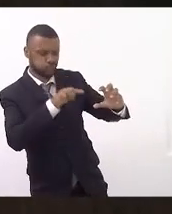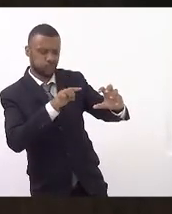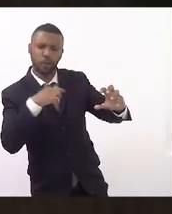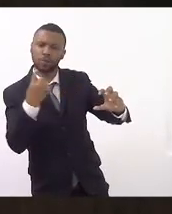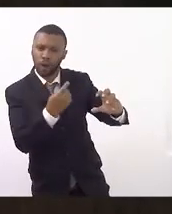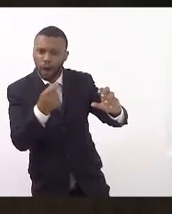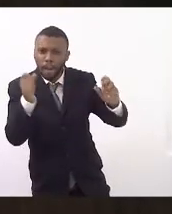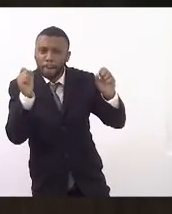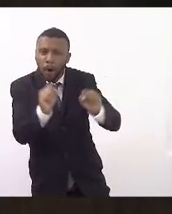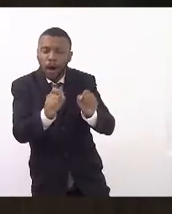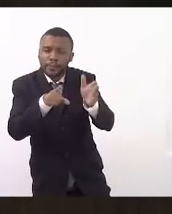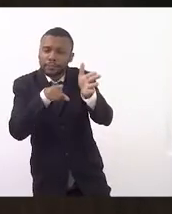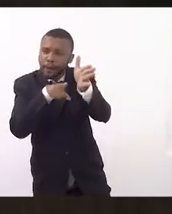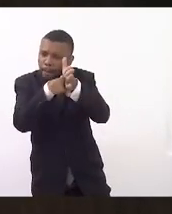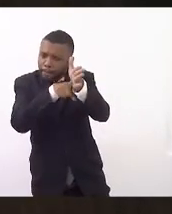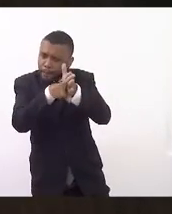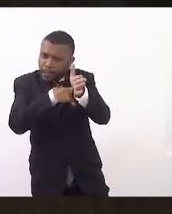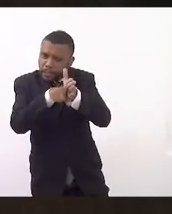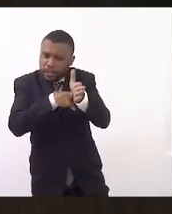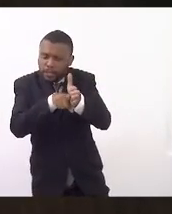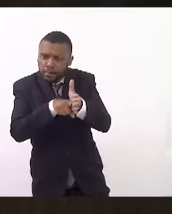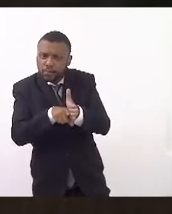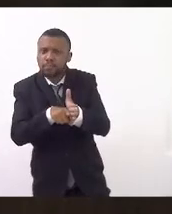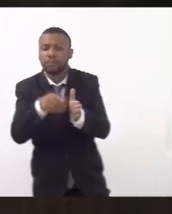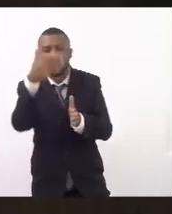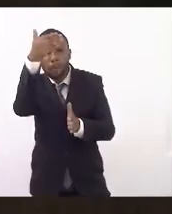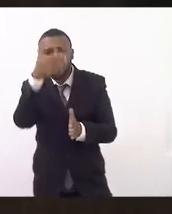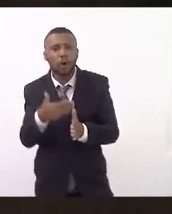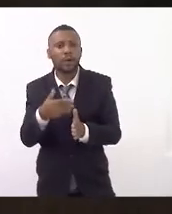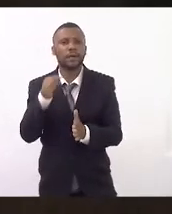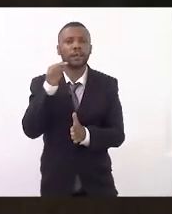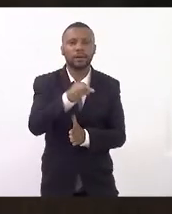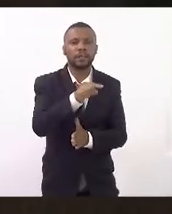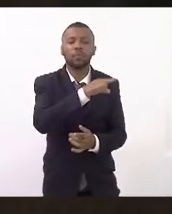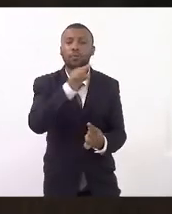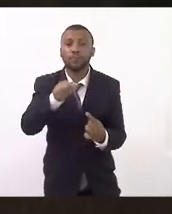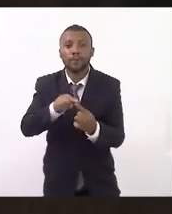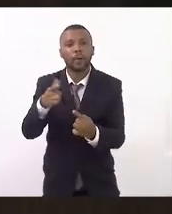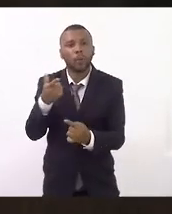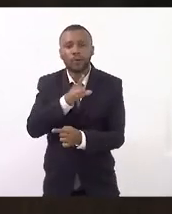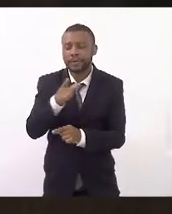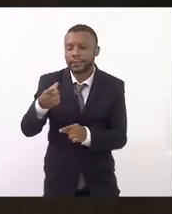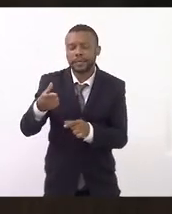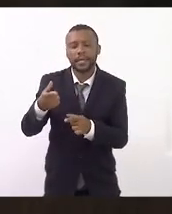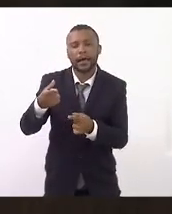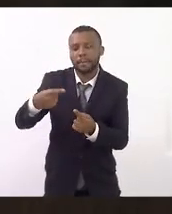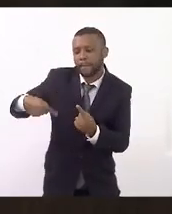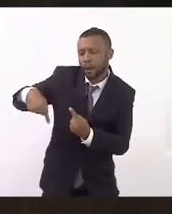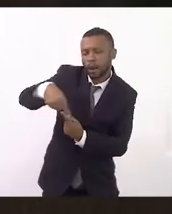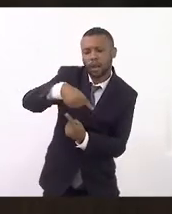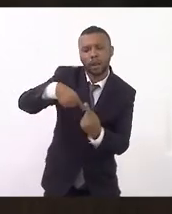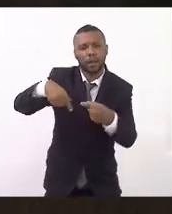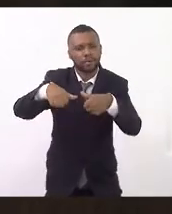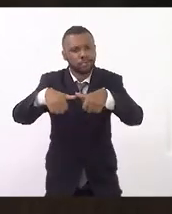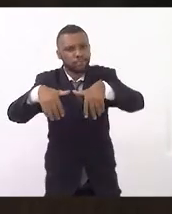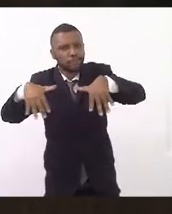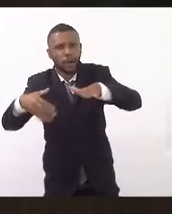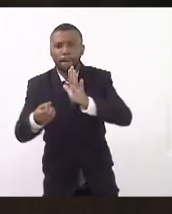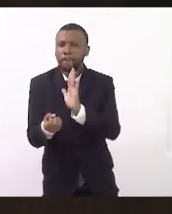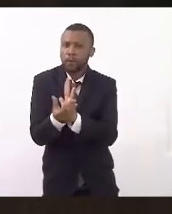das pesquisas para que essa cadeia produtiva avance rapidamente. Nós